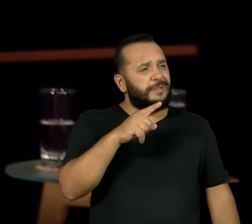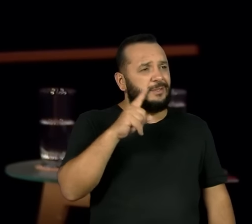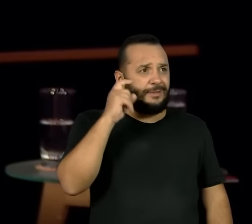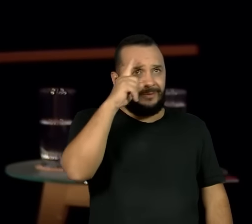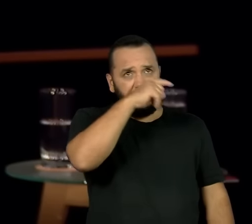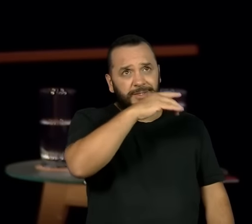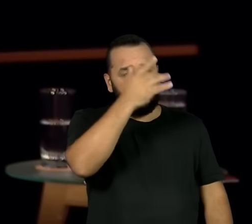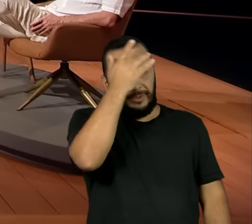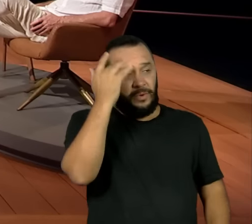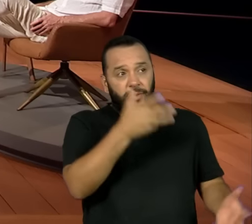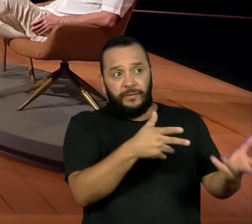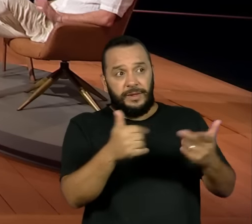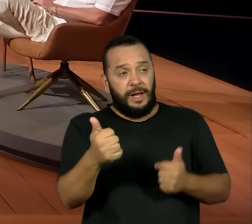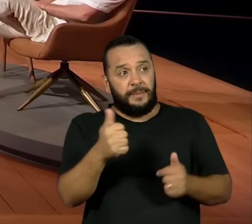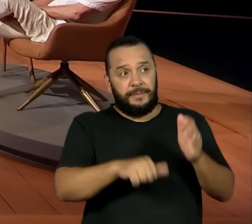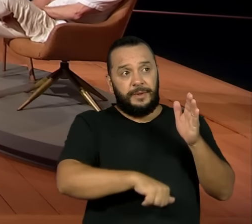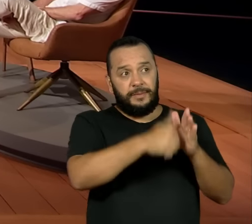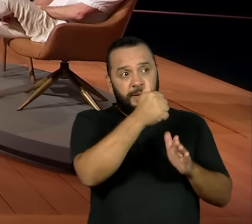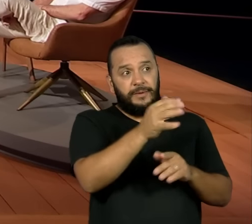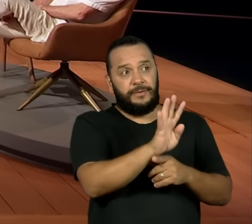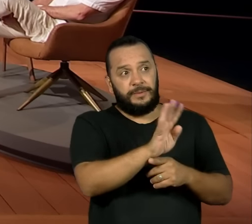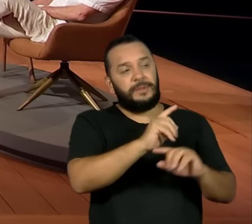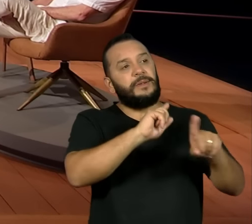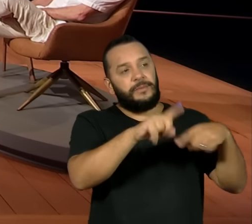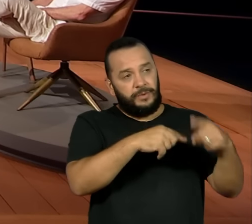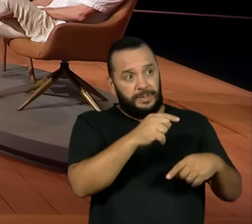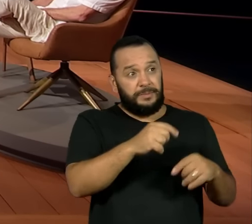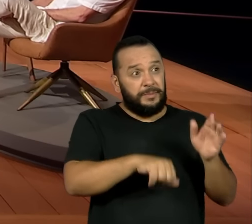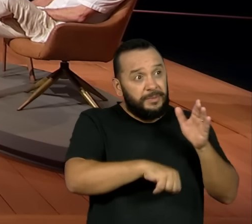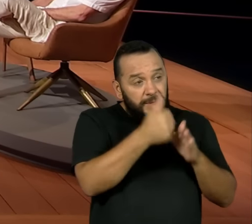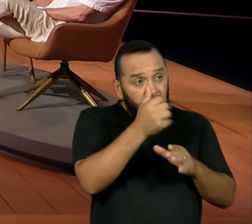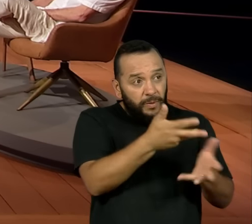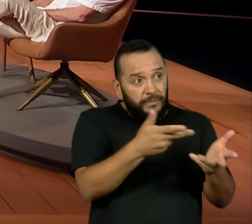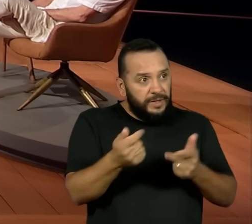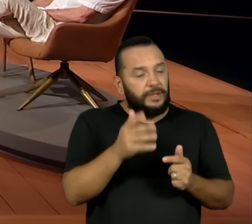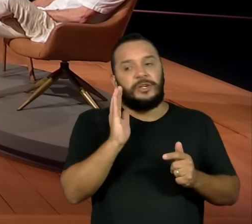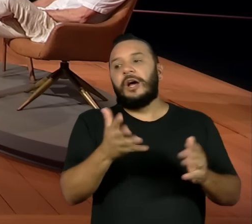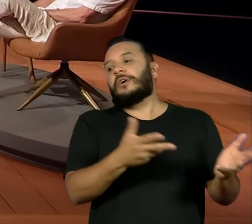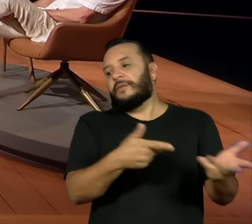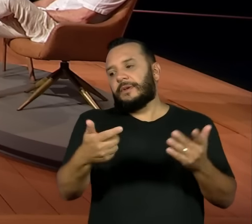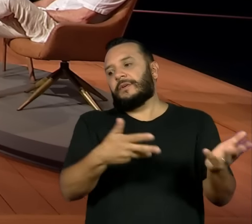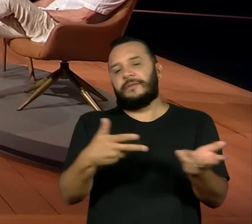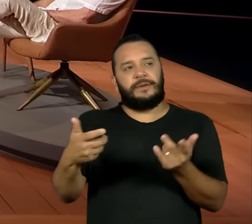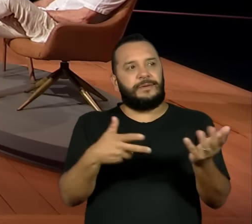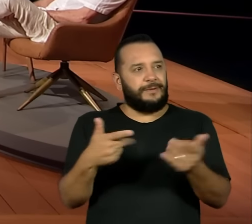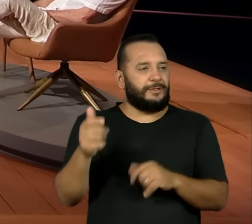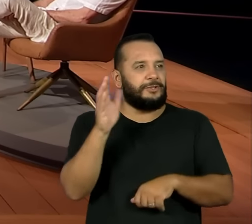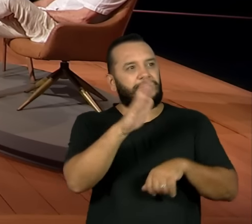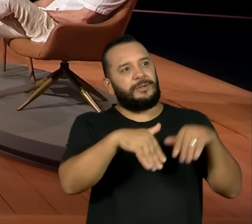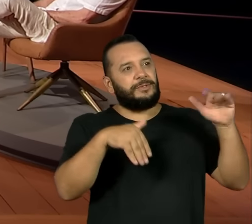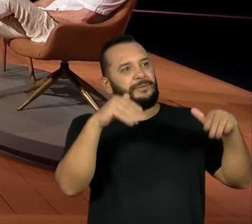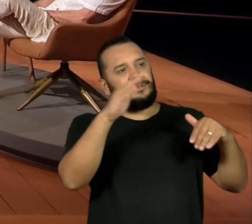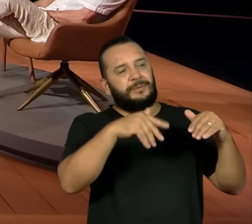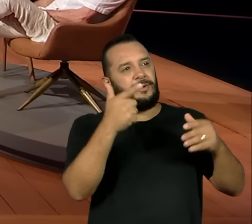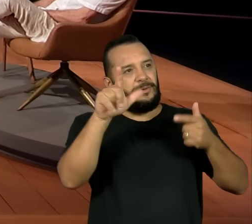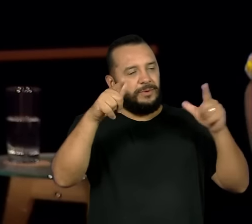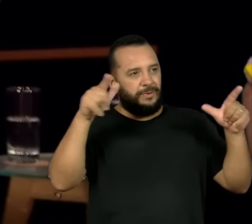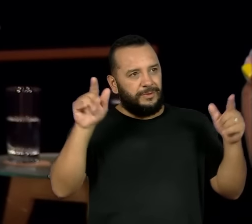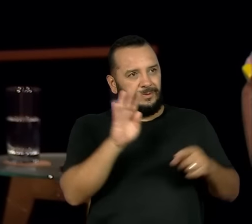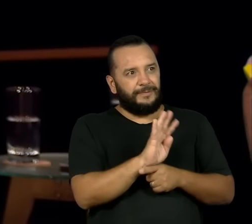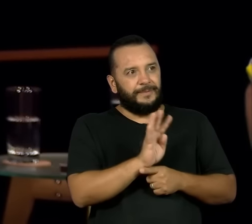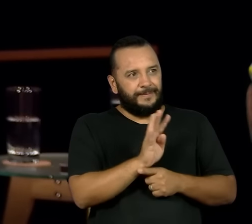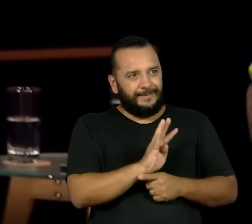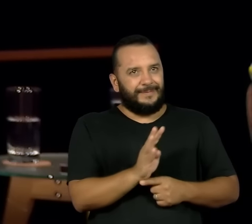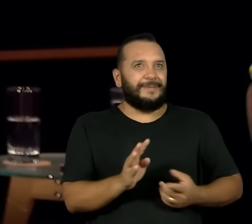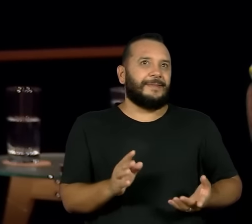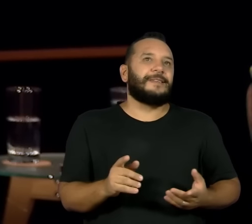pro primeiro filme que a partir do primeiro as pessoas começam a te chamar ah ele fez o filme e tal e começa a chamar para outros filmes né quer dizer tem uma